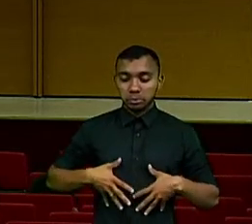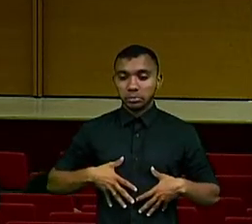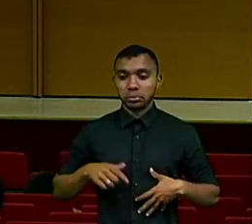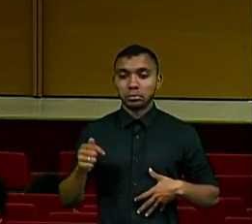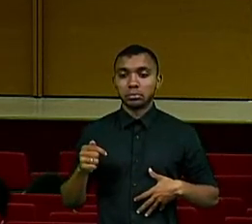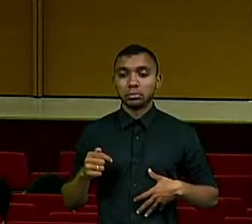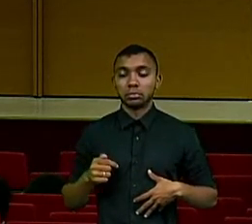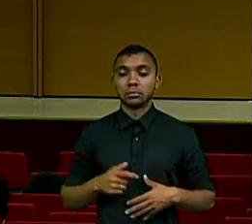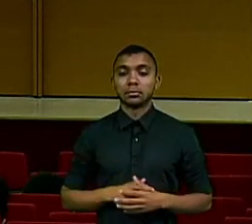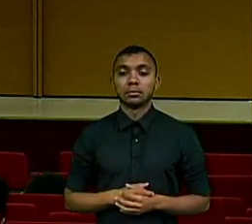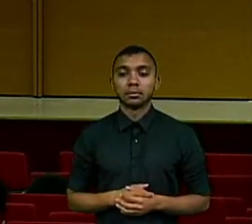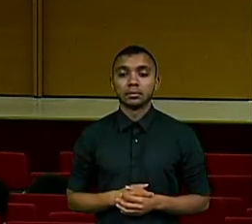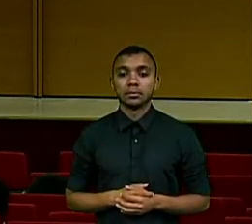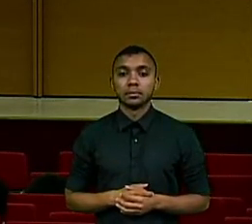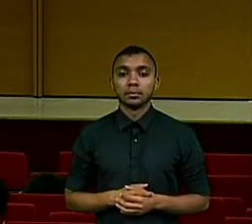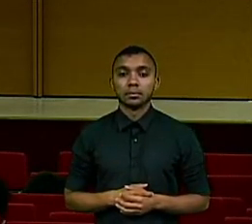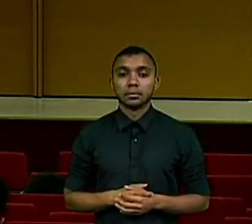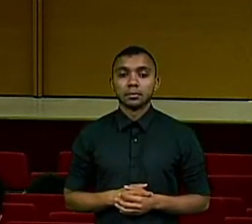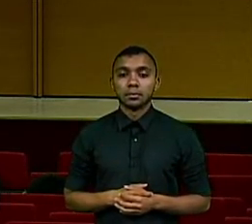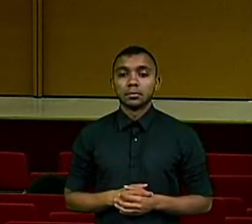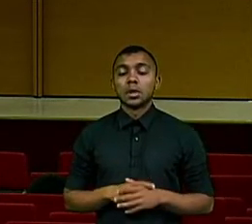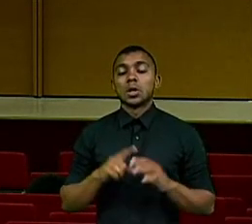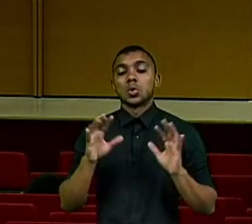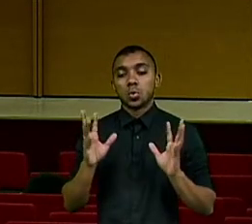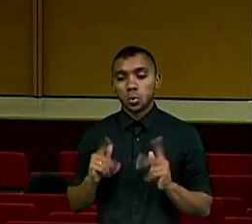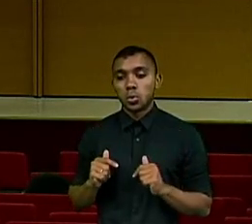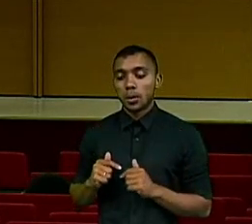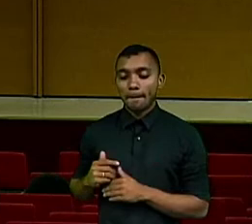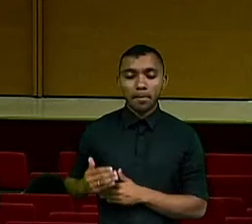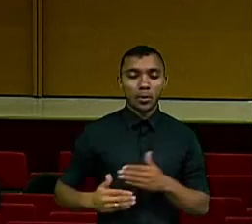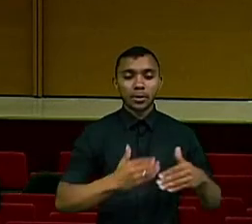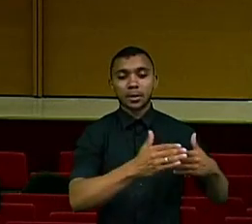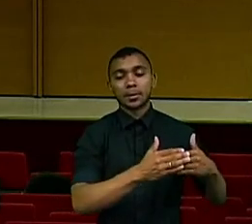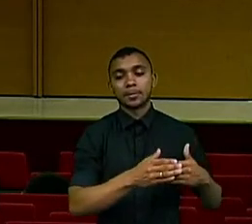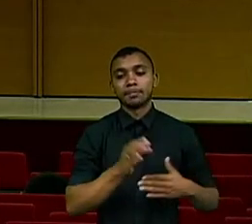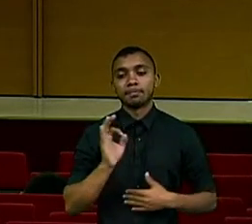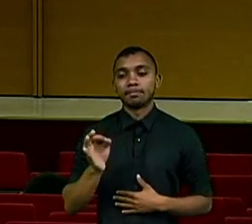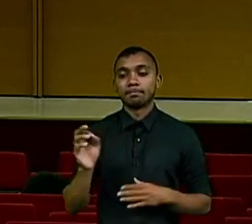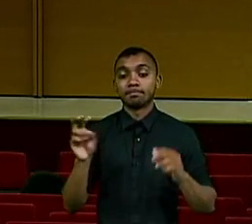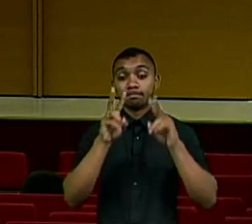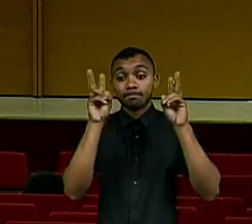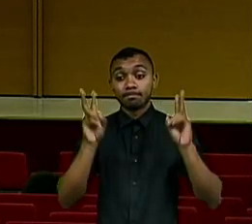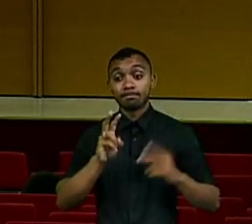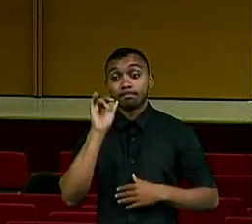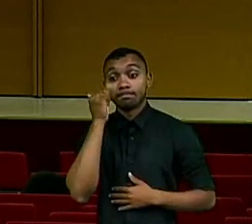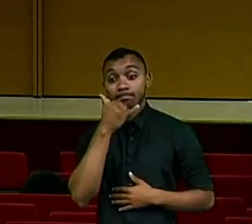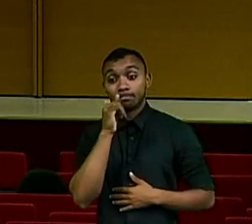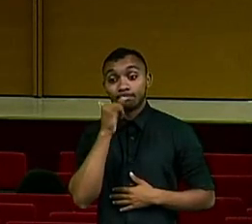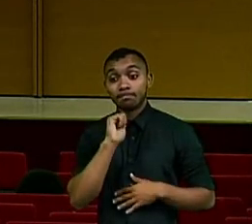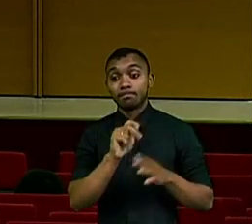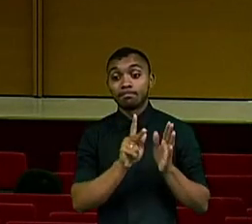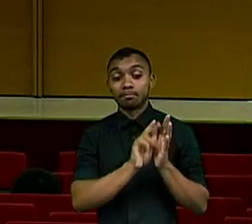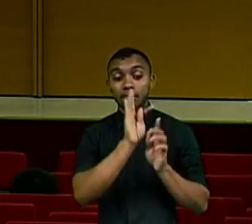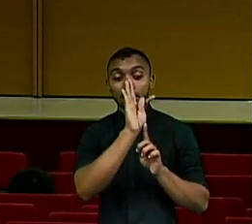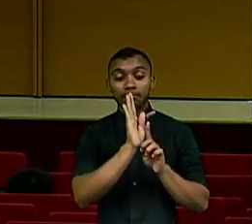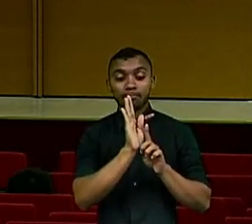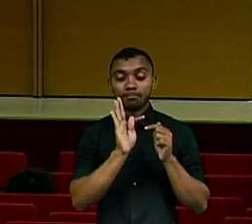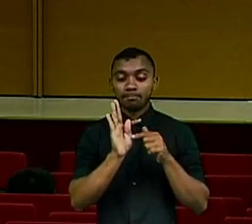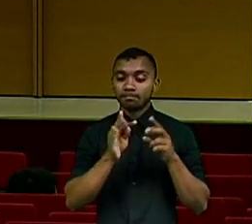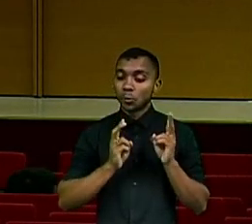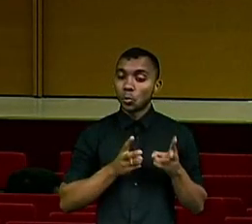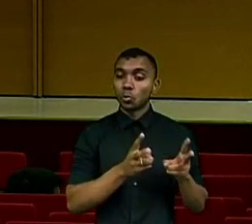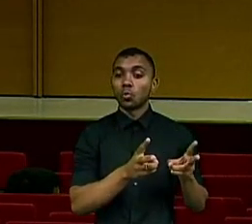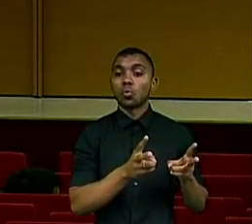então é tudo um processo quando se fala de energia térmica em movimento